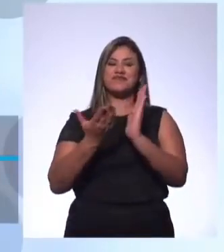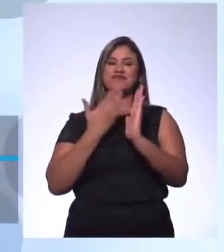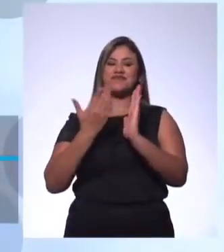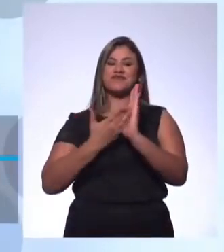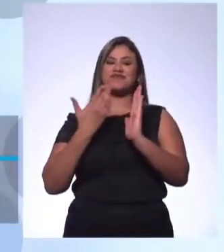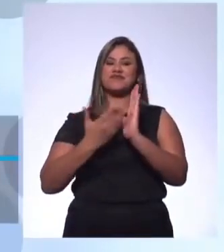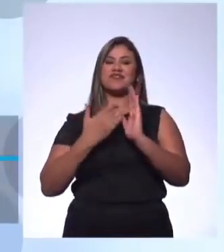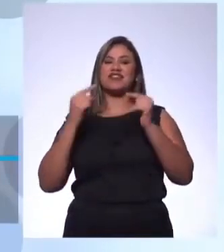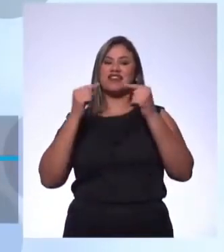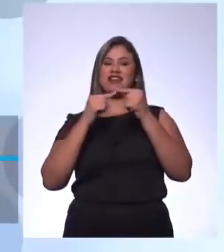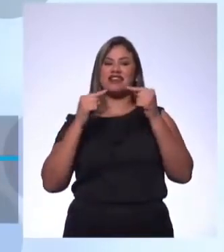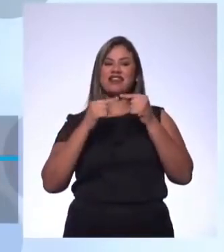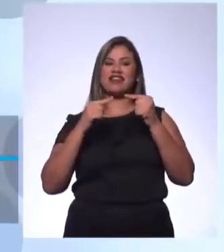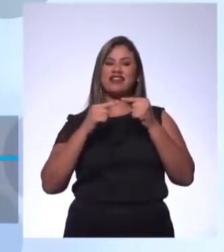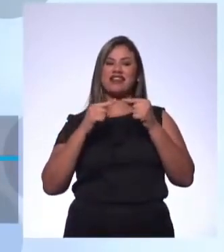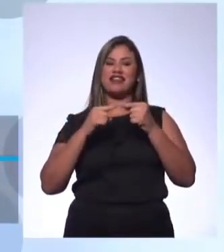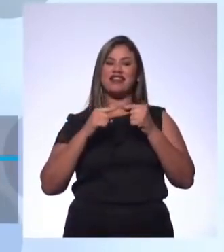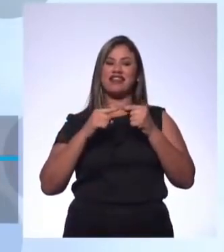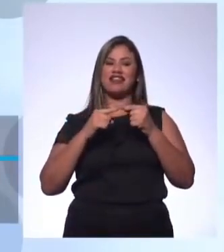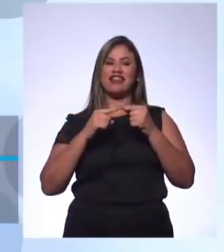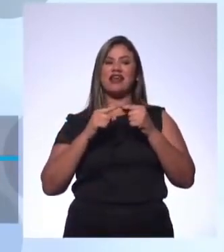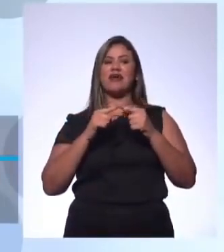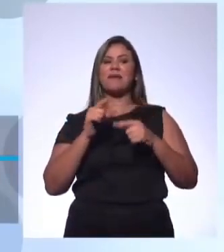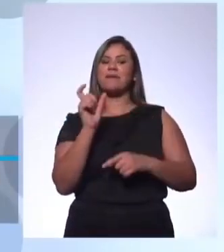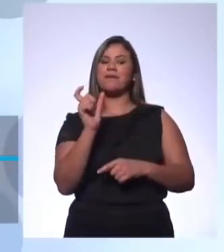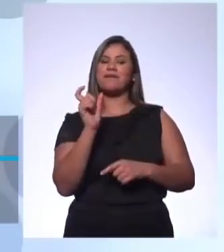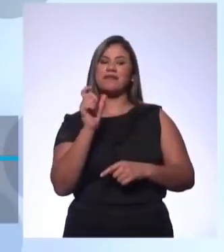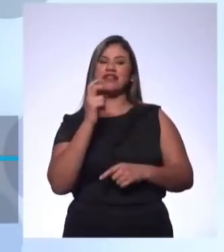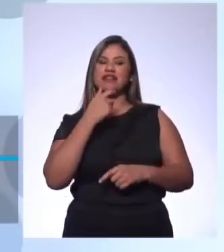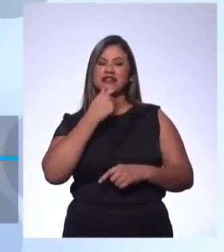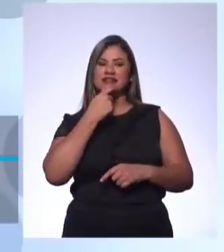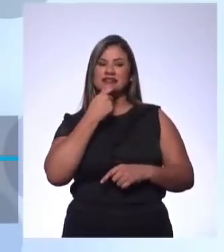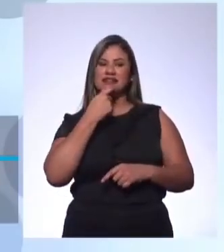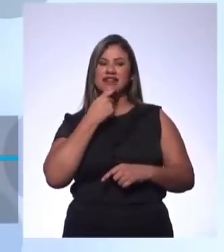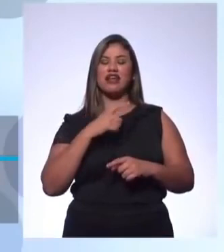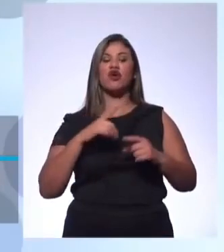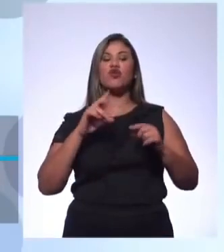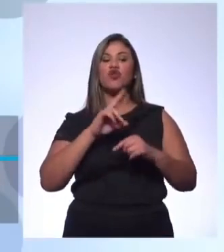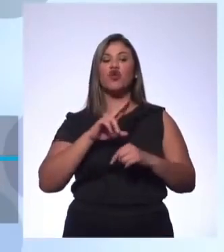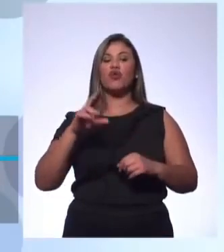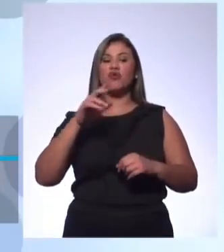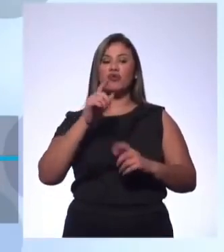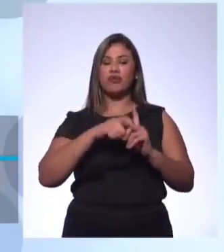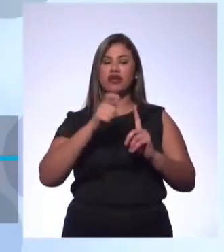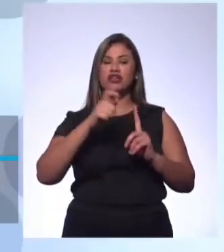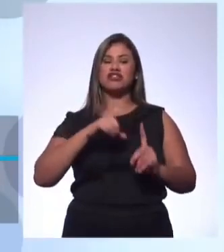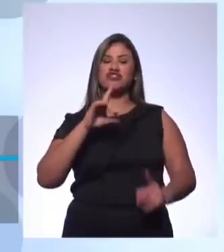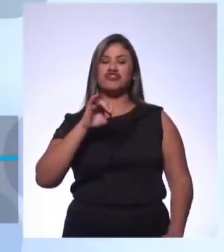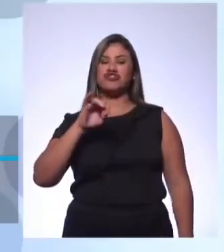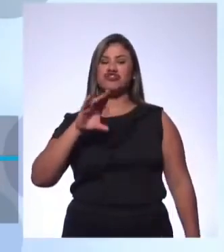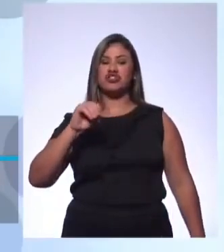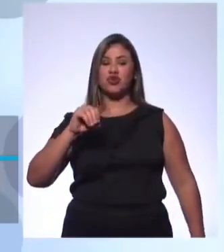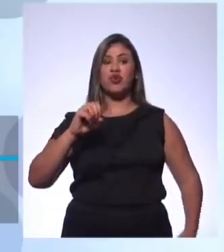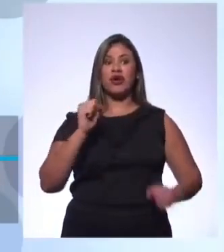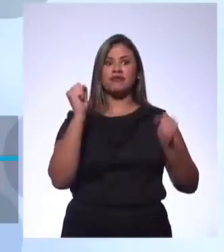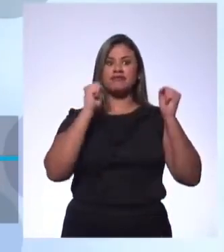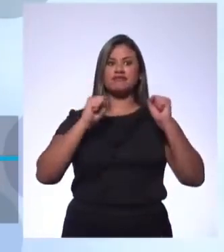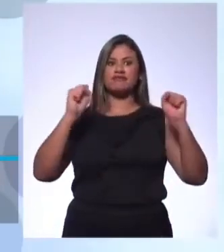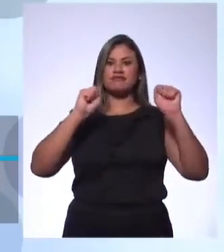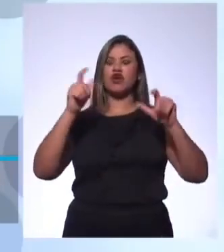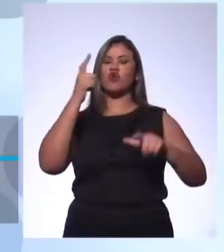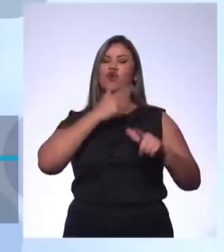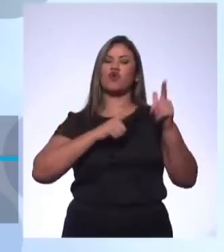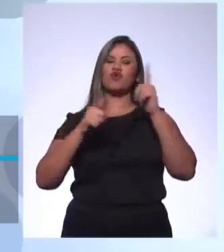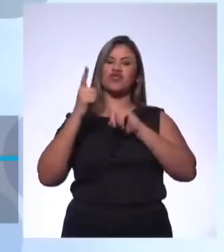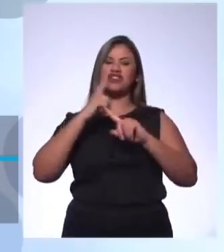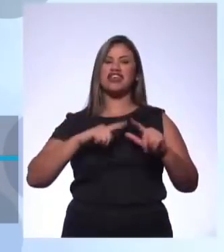li era um livro chamado Farion, que era a história de um personagem chamado Dico Saburó, que ele tinha poderes paranormais, um negócio da coleção Vagalume,